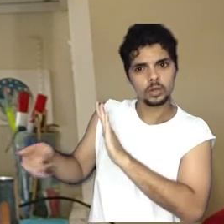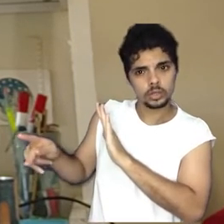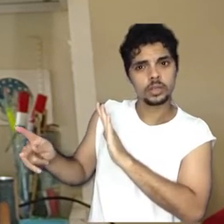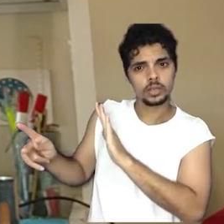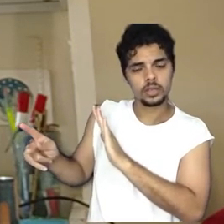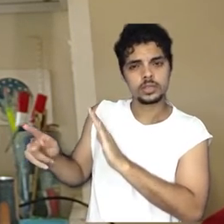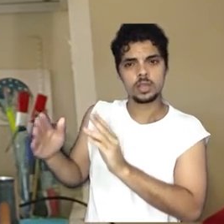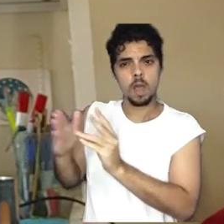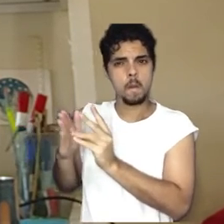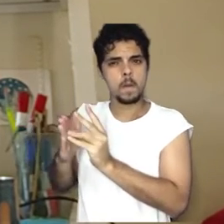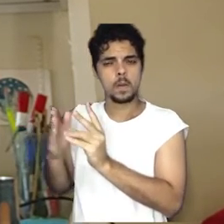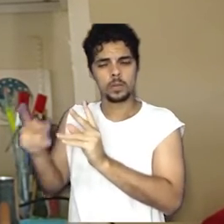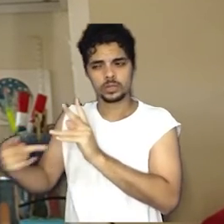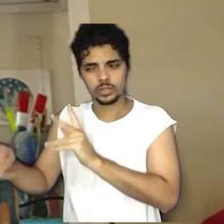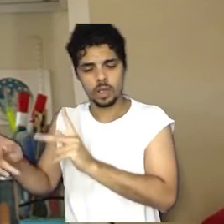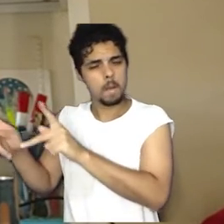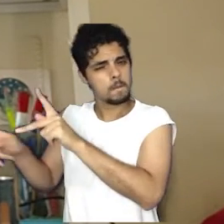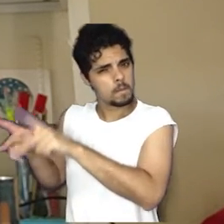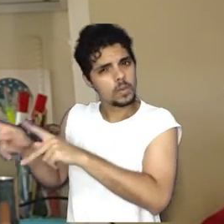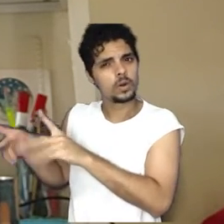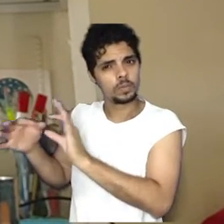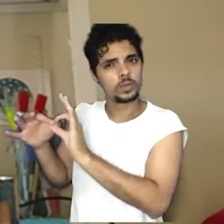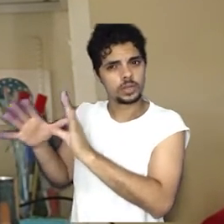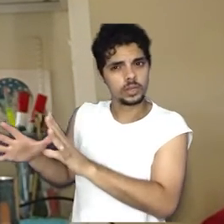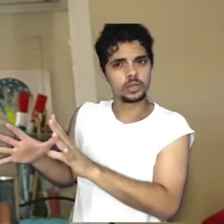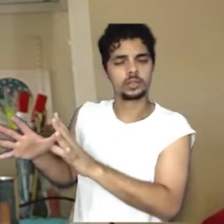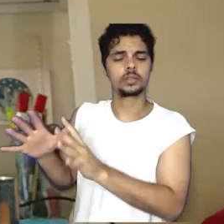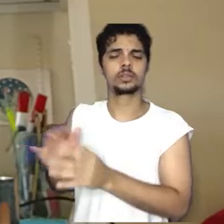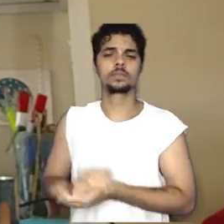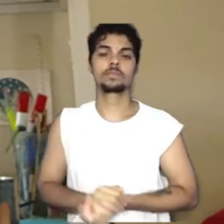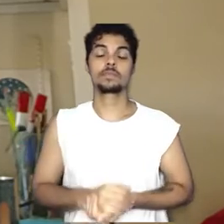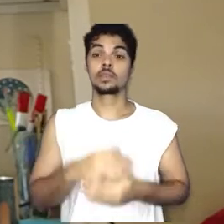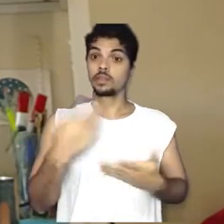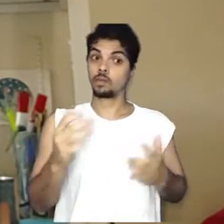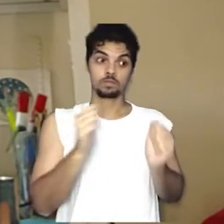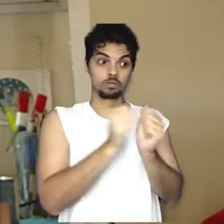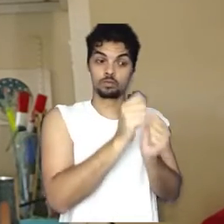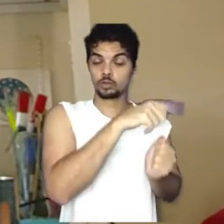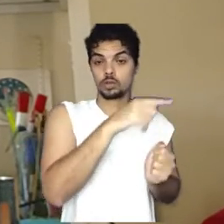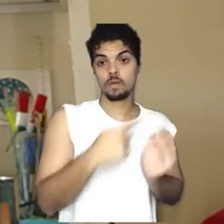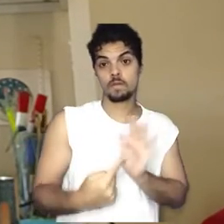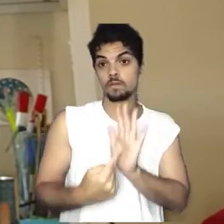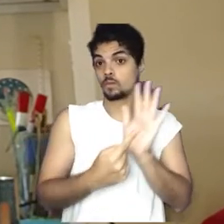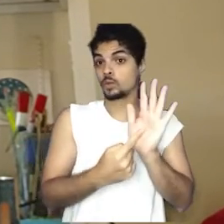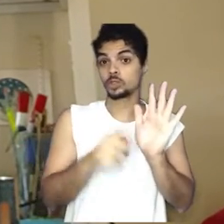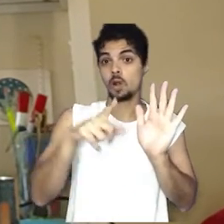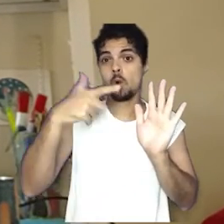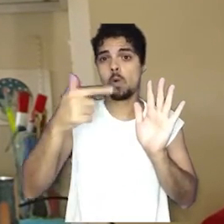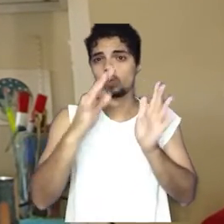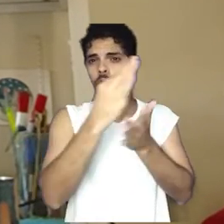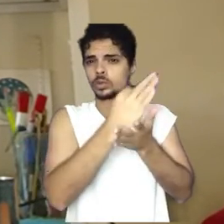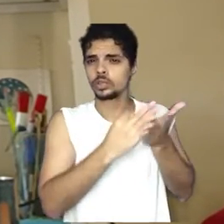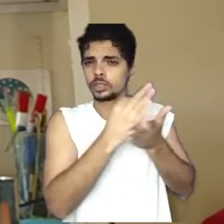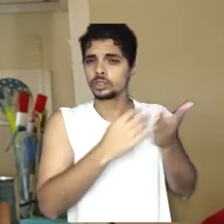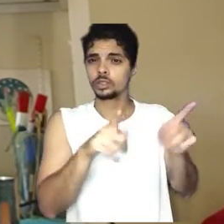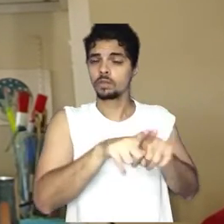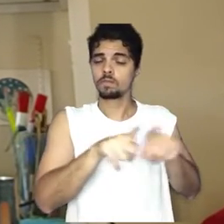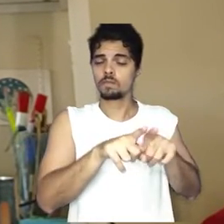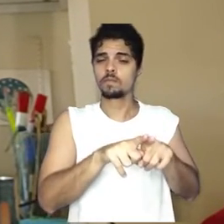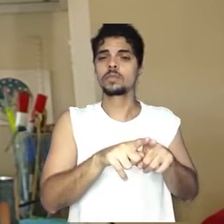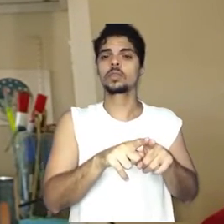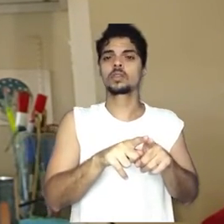pistas de como fazer isso. Junto com o texto, eu gostaria de recomendar o site Visibilidade Indígena, que